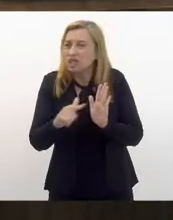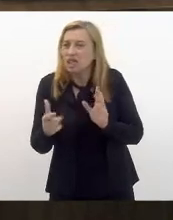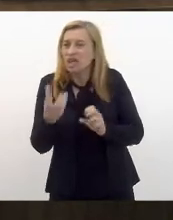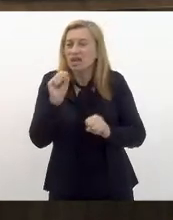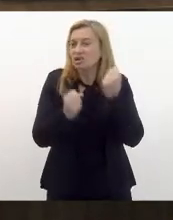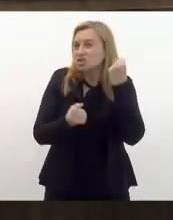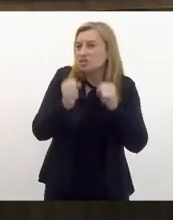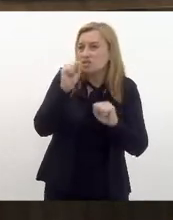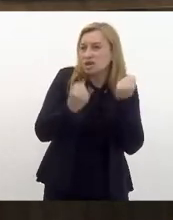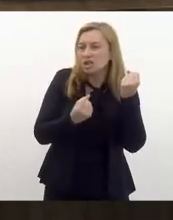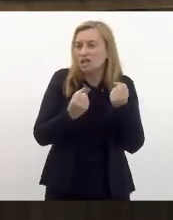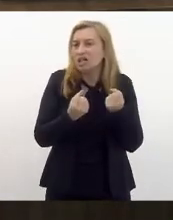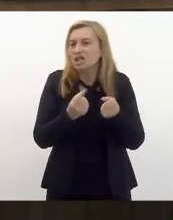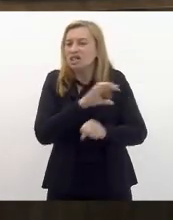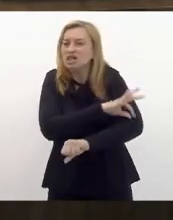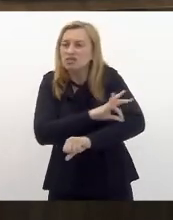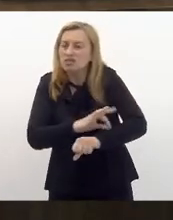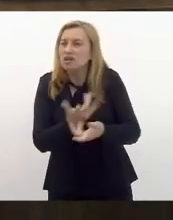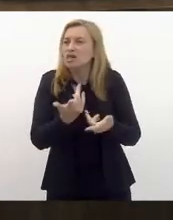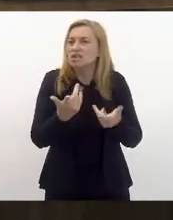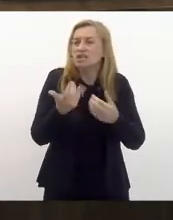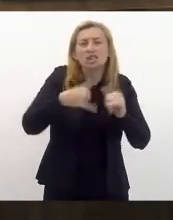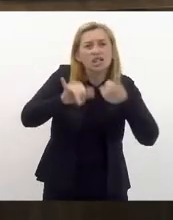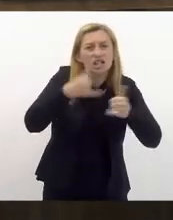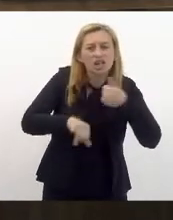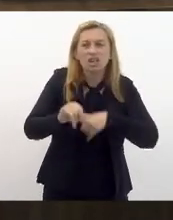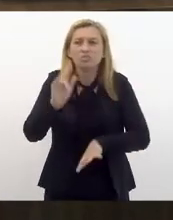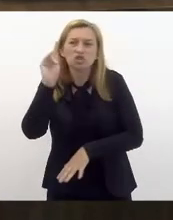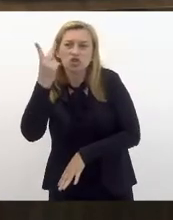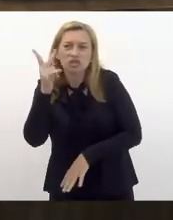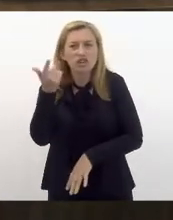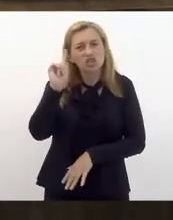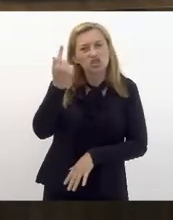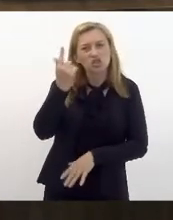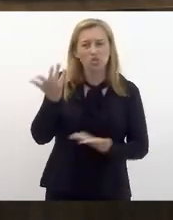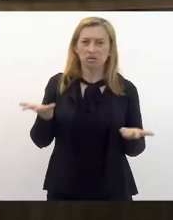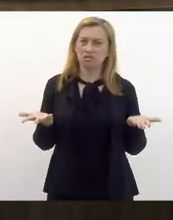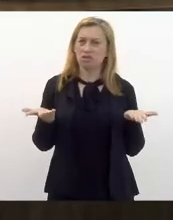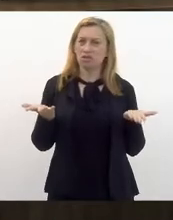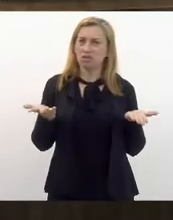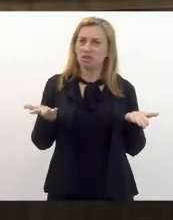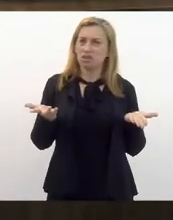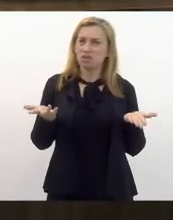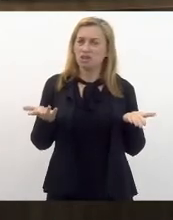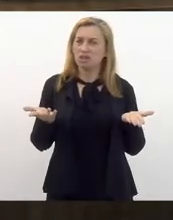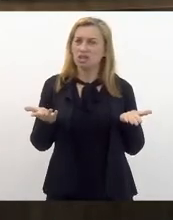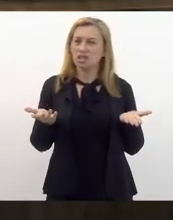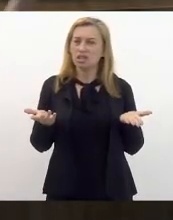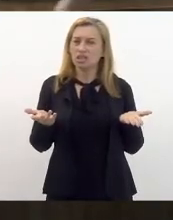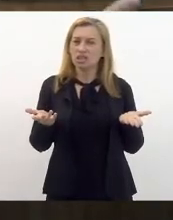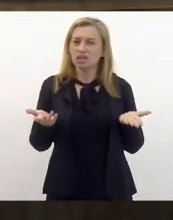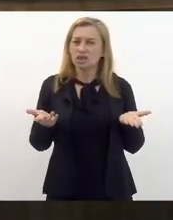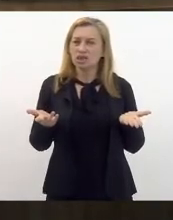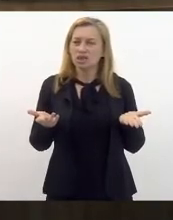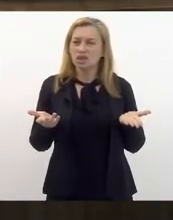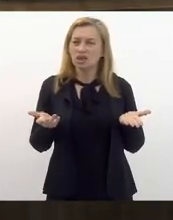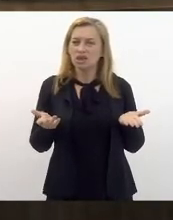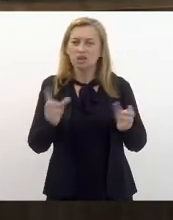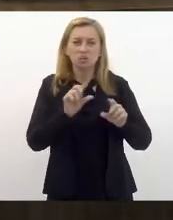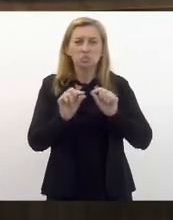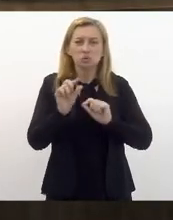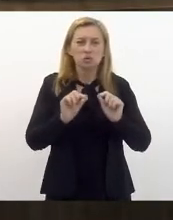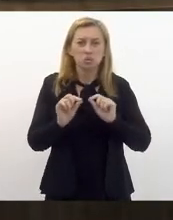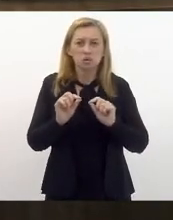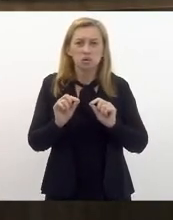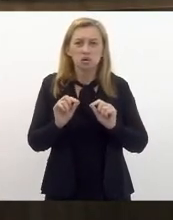física de biologia de química de história sociologia e geografia vai ter que cursar e deverá informativos te